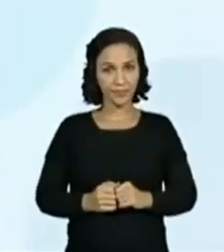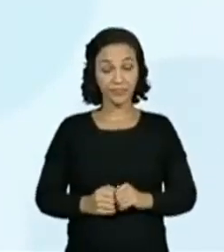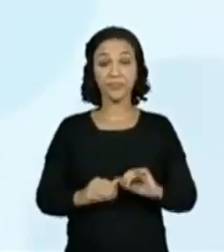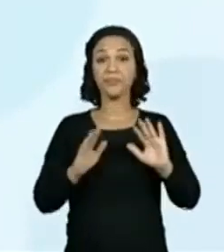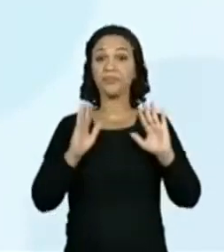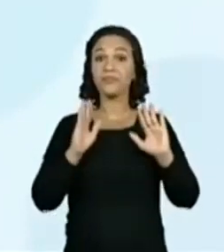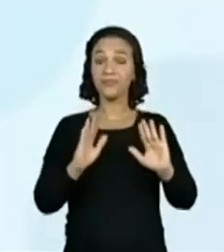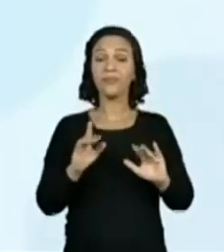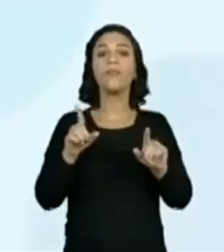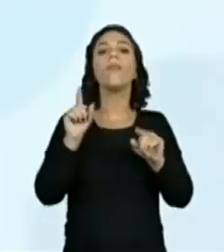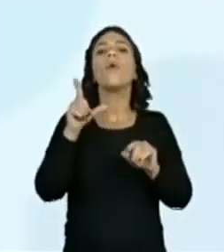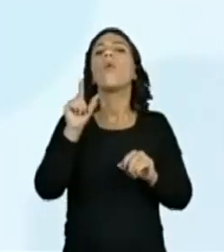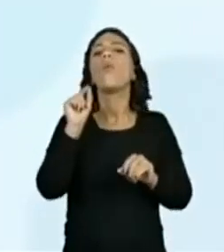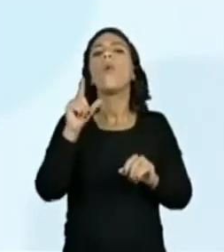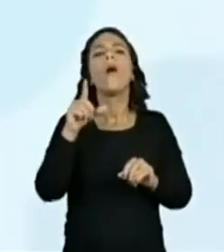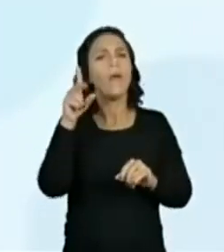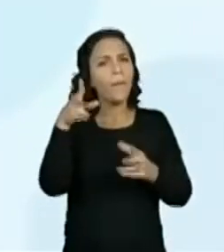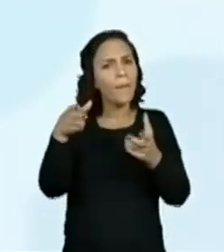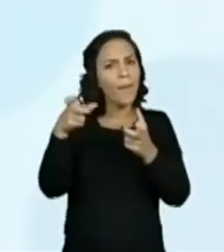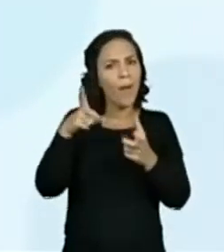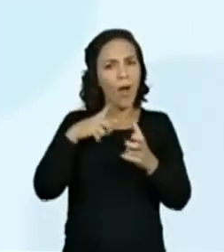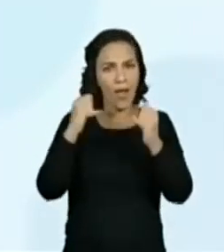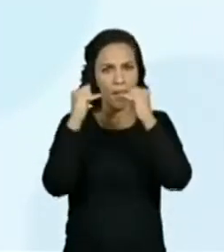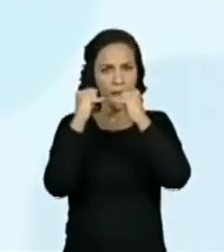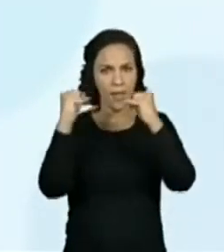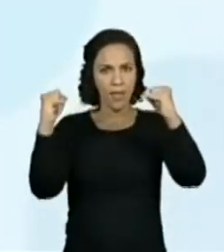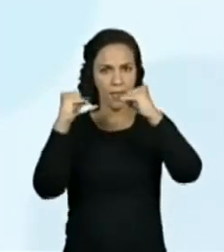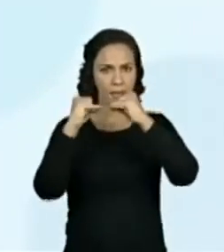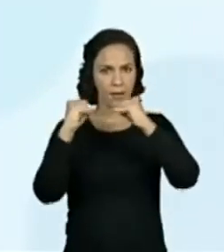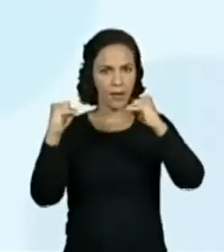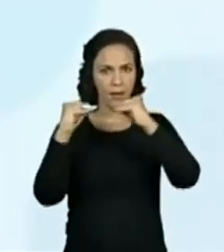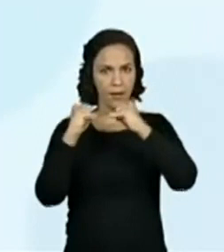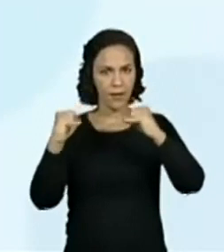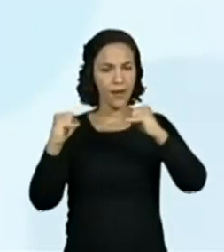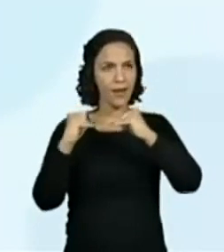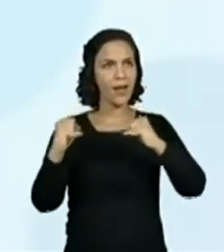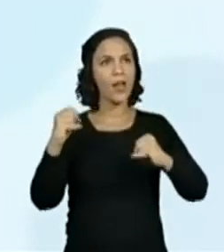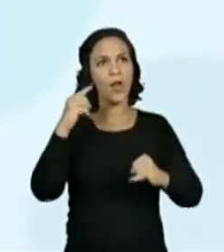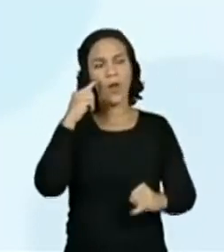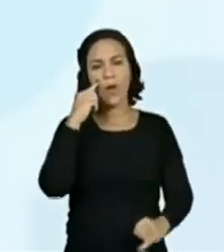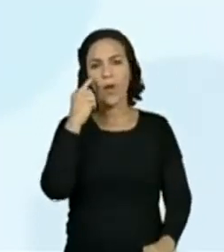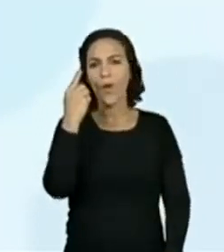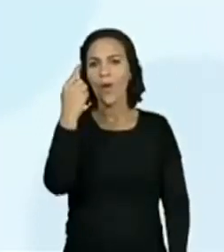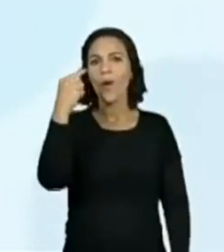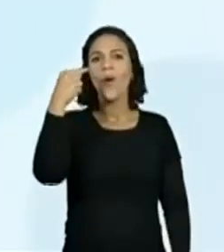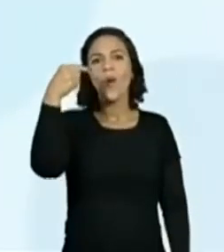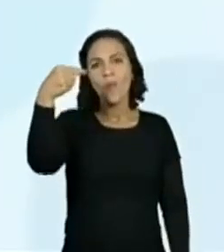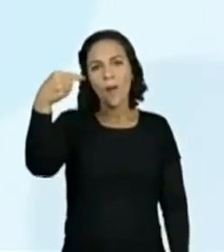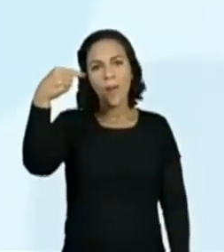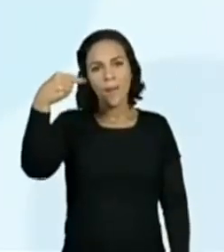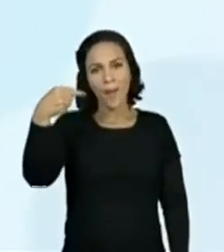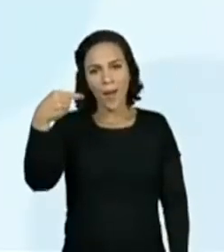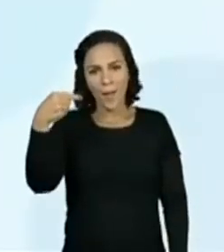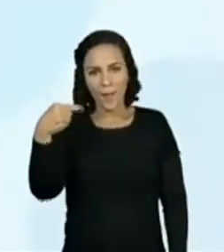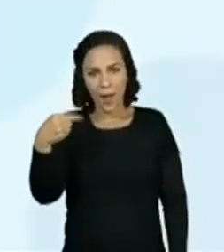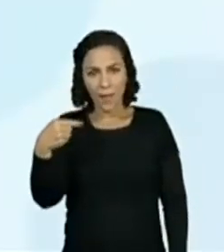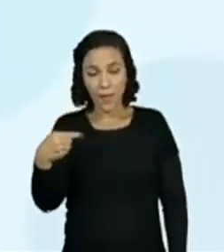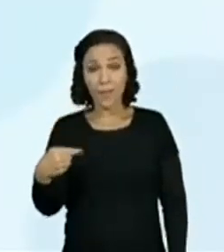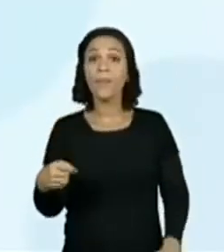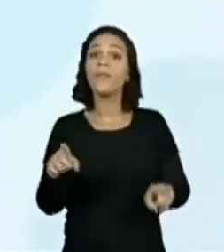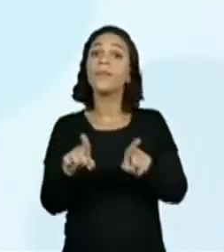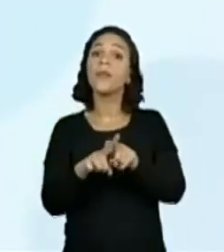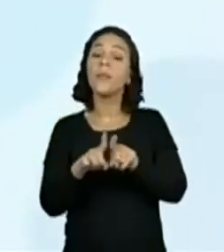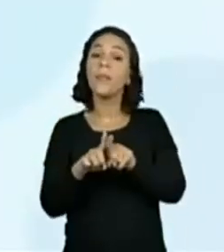quadro dividido por linhas, que são essas aqui, uma linha e outra e mais outra e assim por diante, e